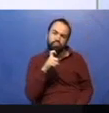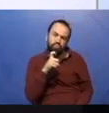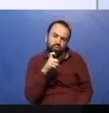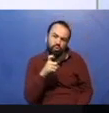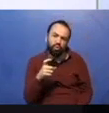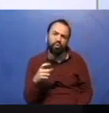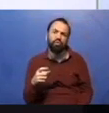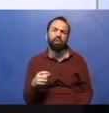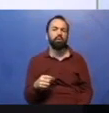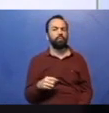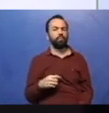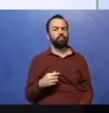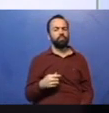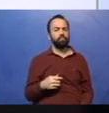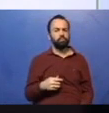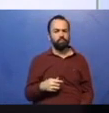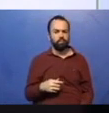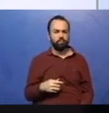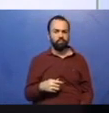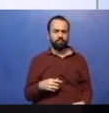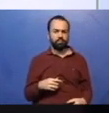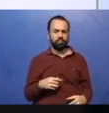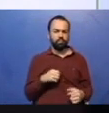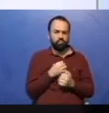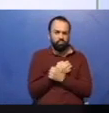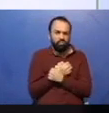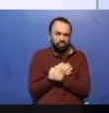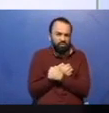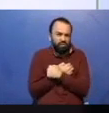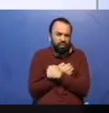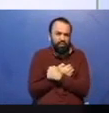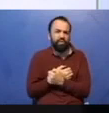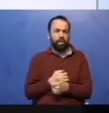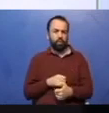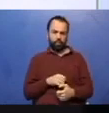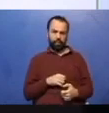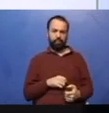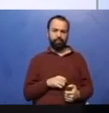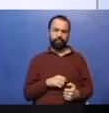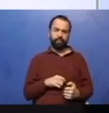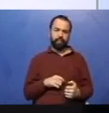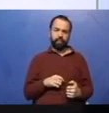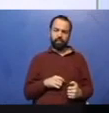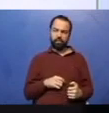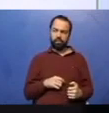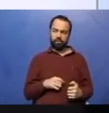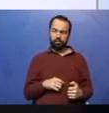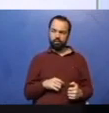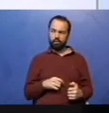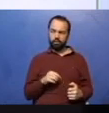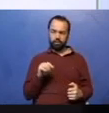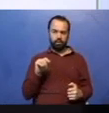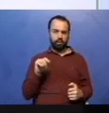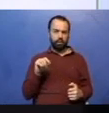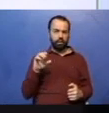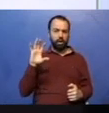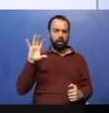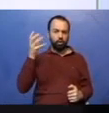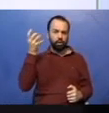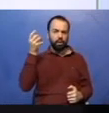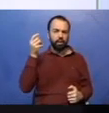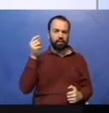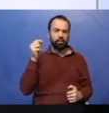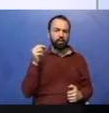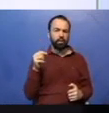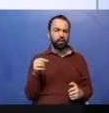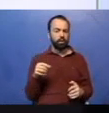trajeto a temperatura estiver muito baixa, né? A gente fala em lugares onde faz muito frio, olha só, ao invés de